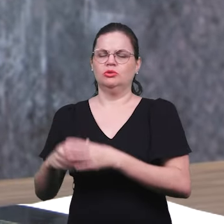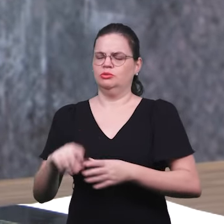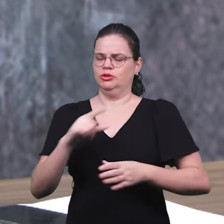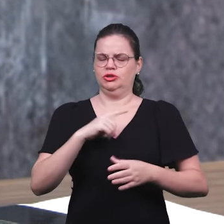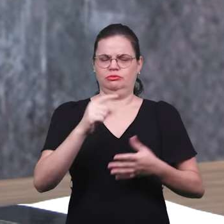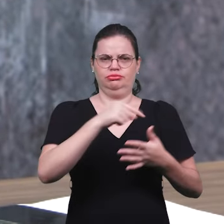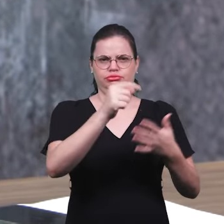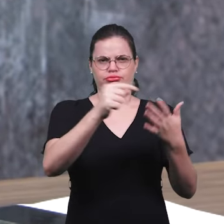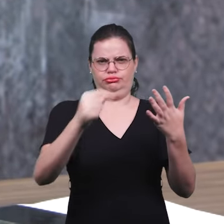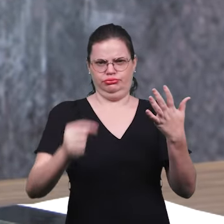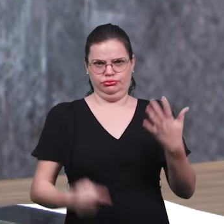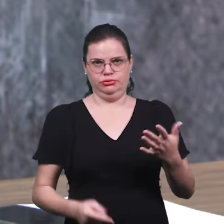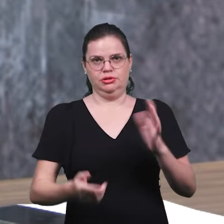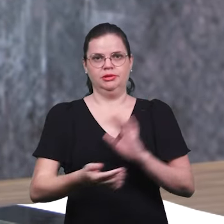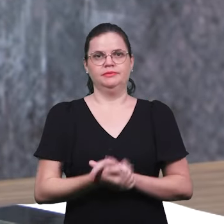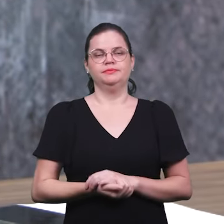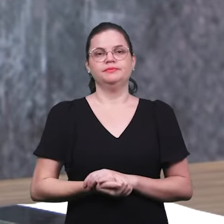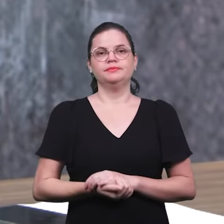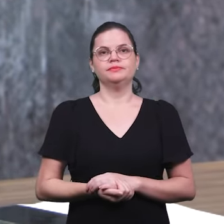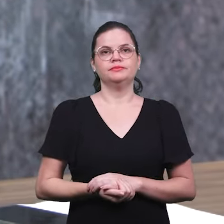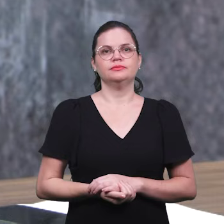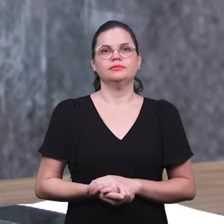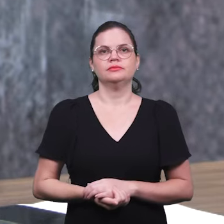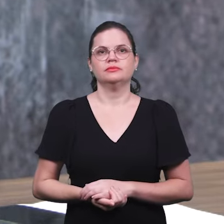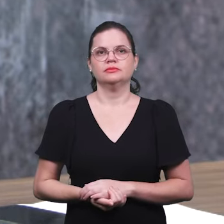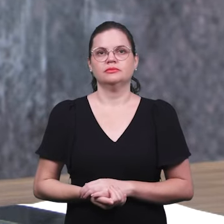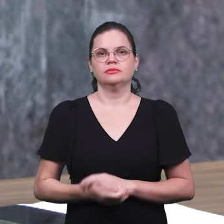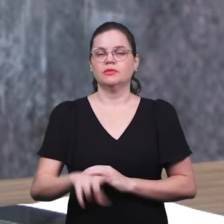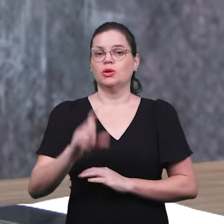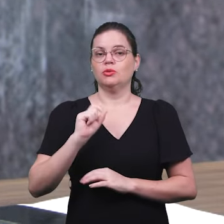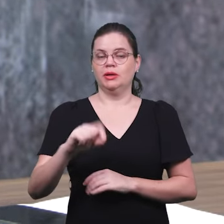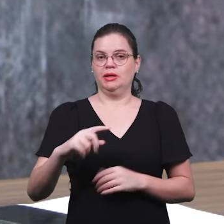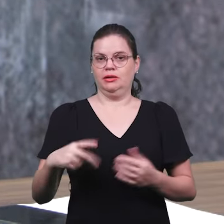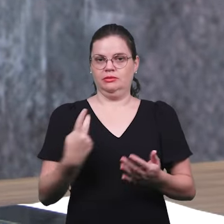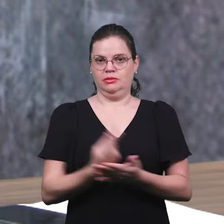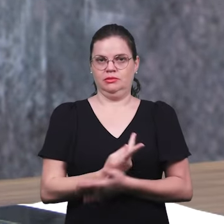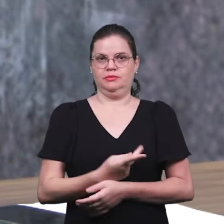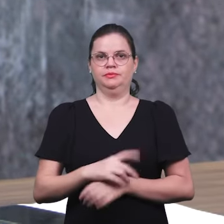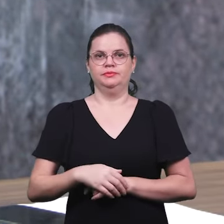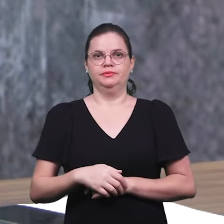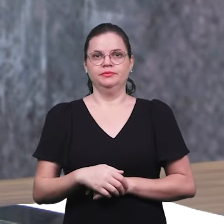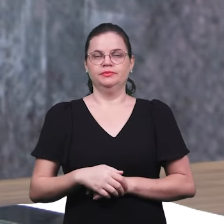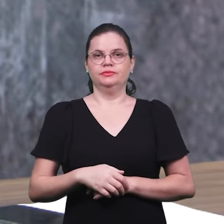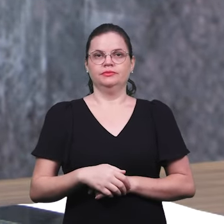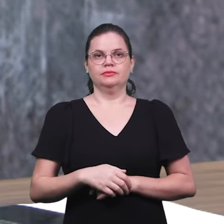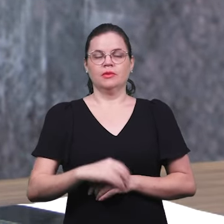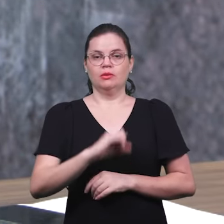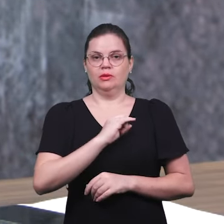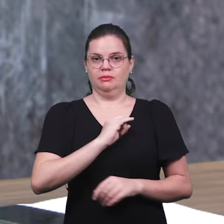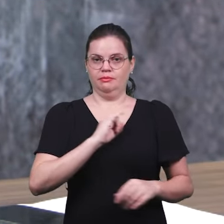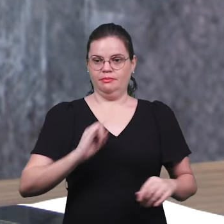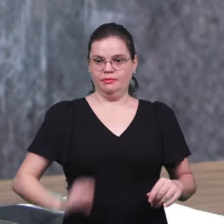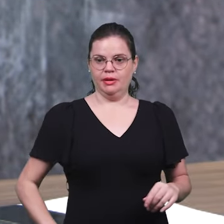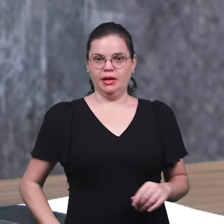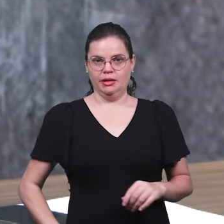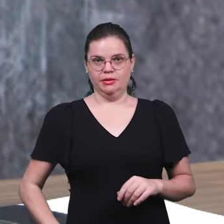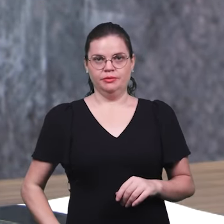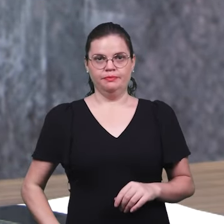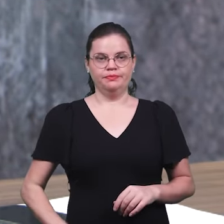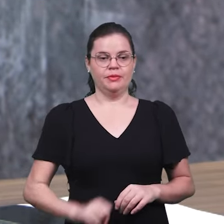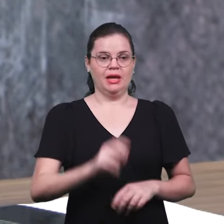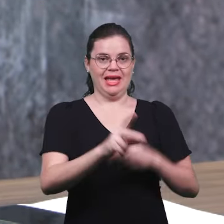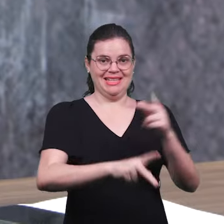suevos, enfim, os livros de história registram. Mas o que vai acontecer? O Império começa a ser atacado pelos